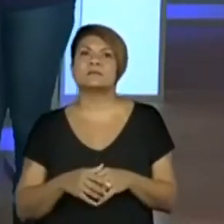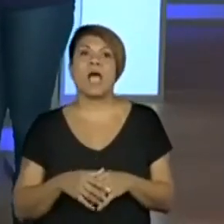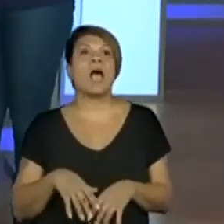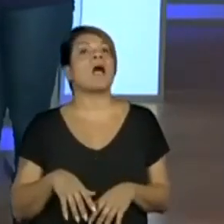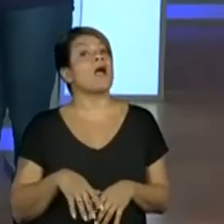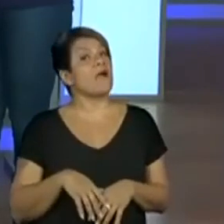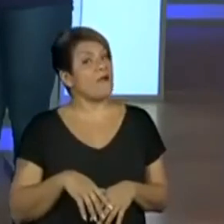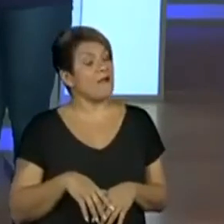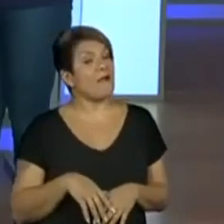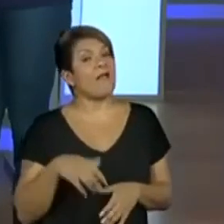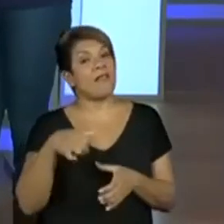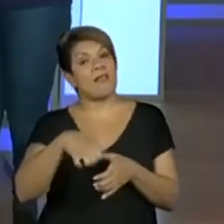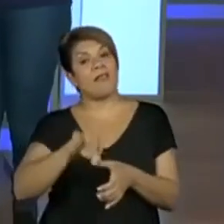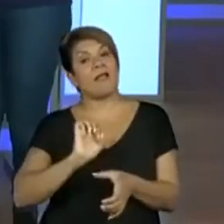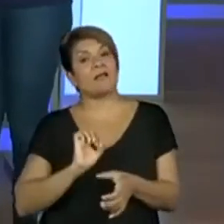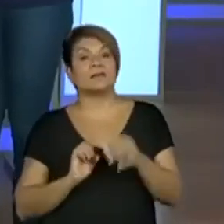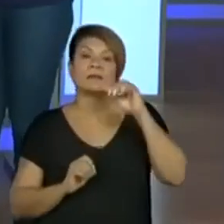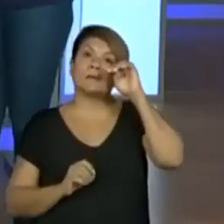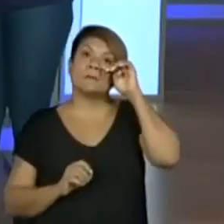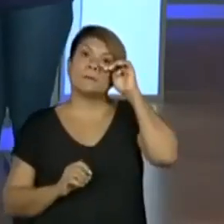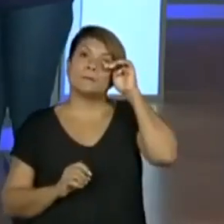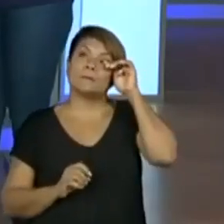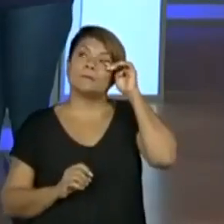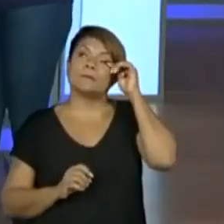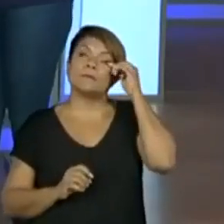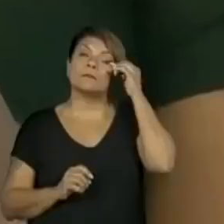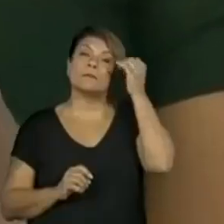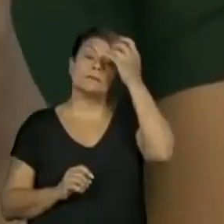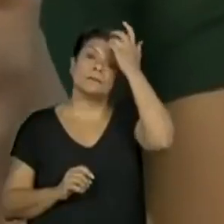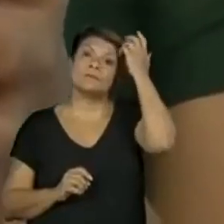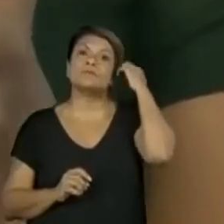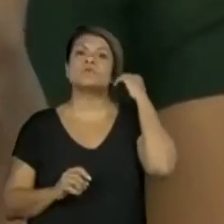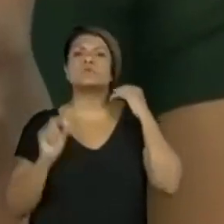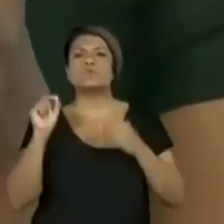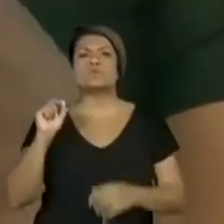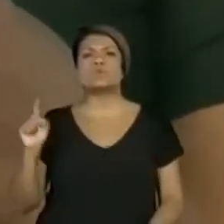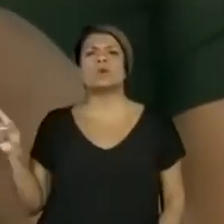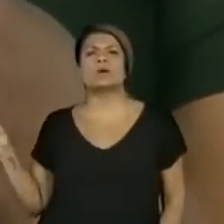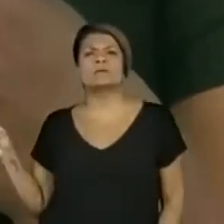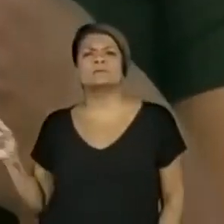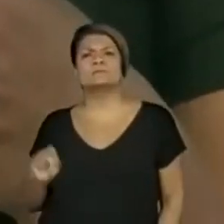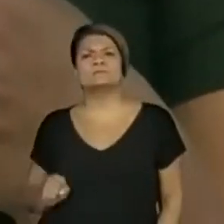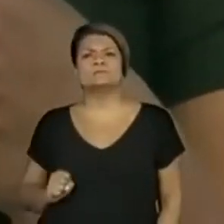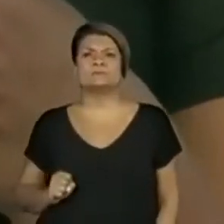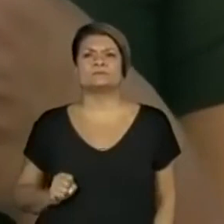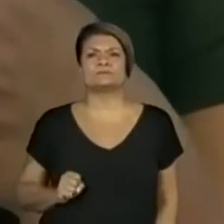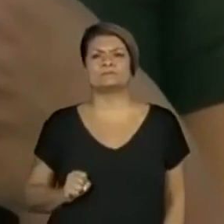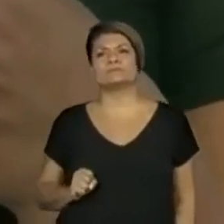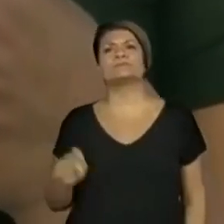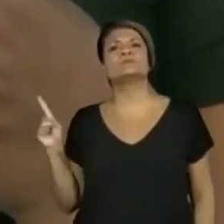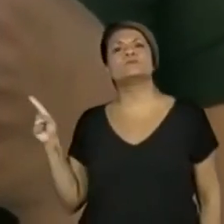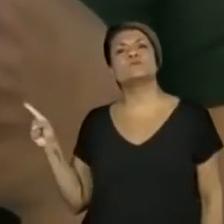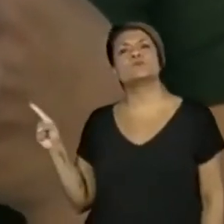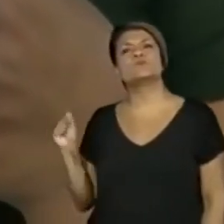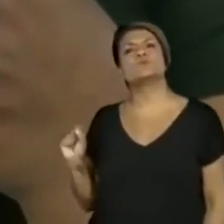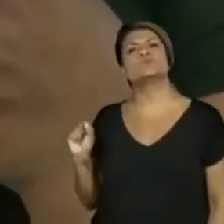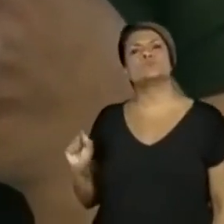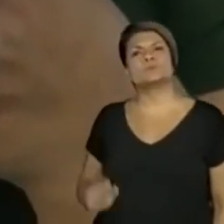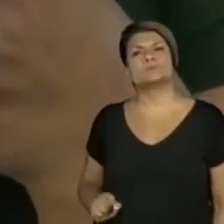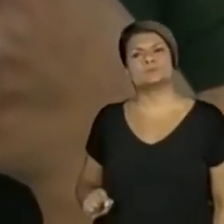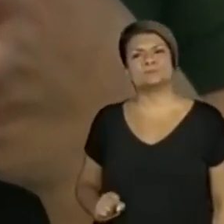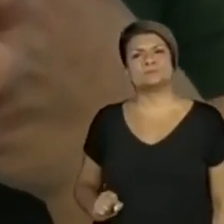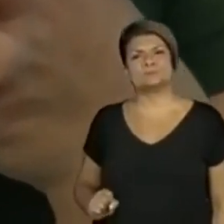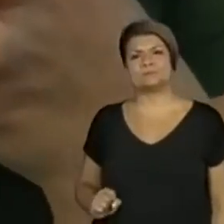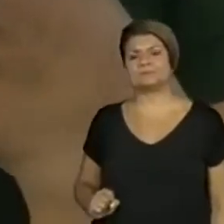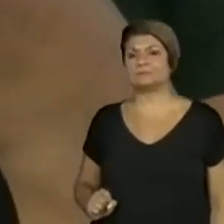lata né E aí Isso aqui do que que é E aí nós temos dois nós dois